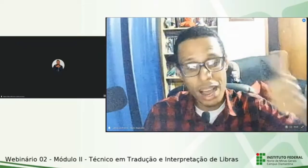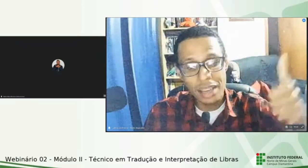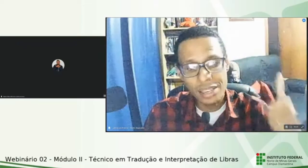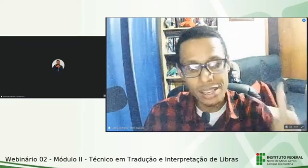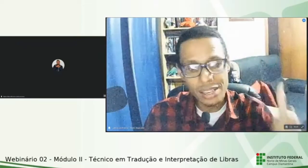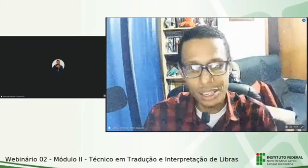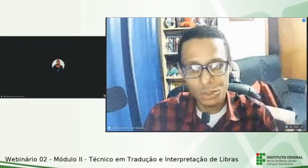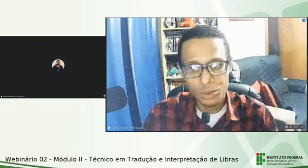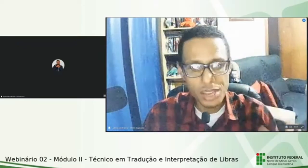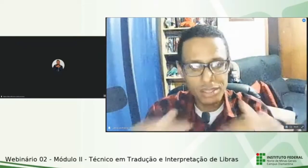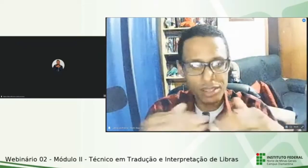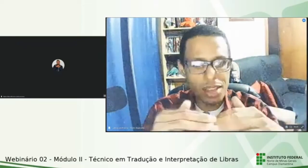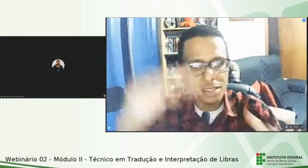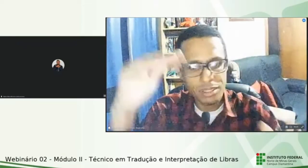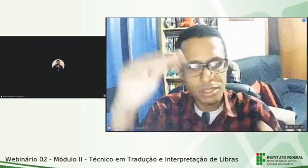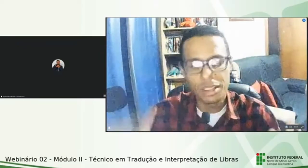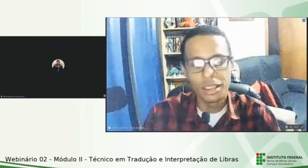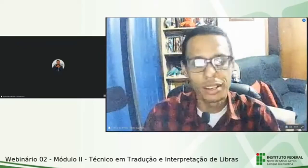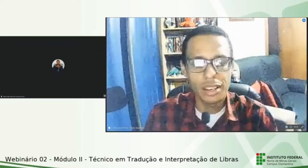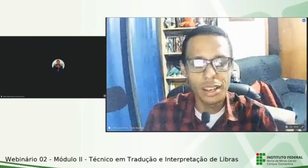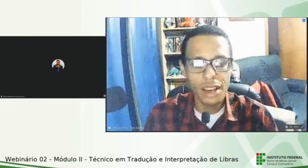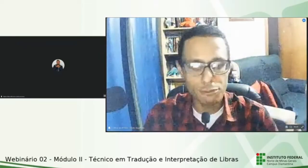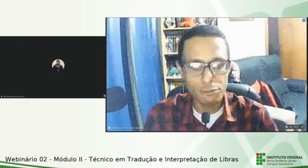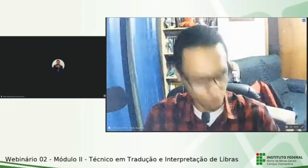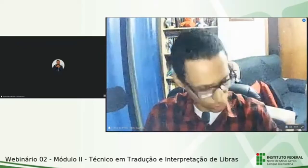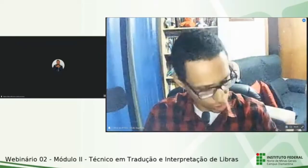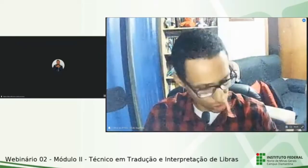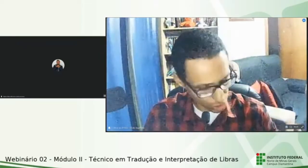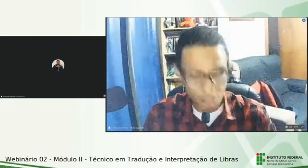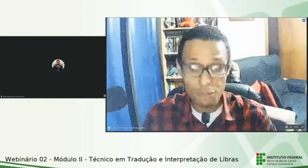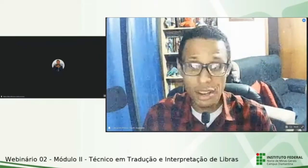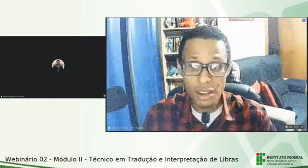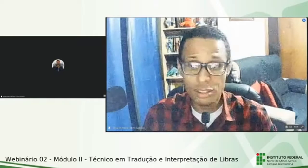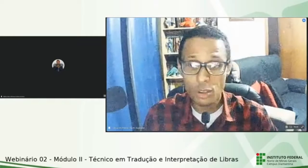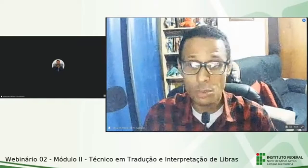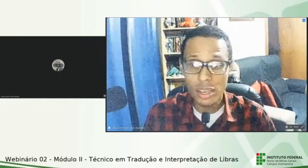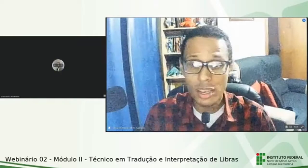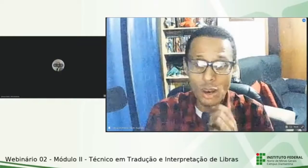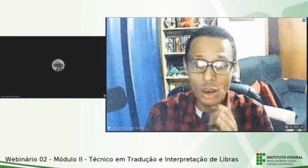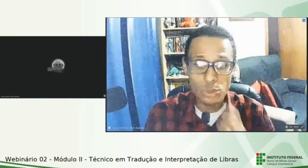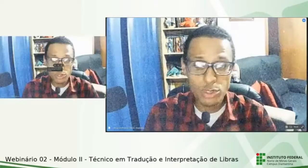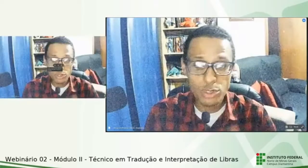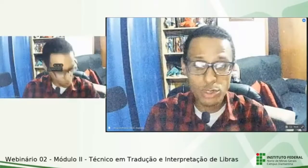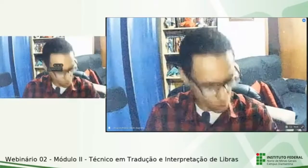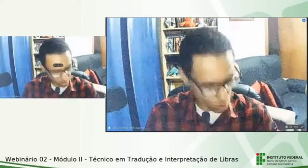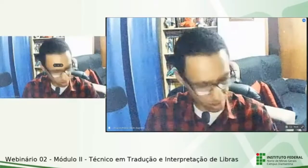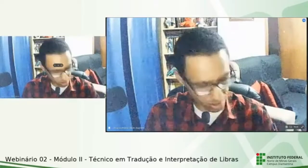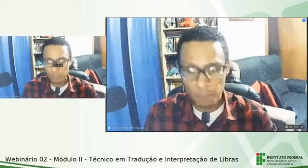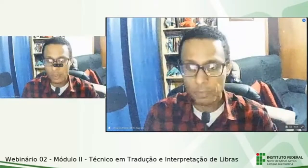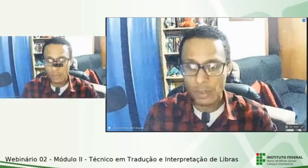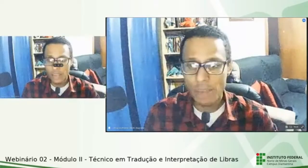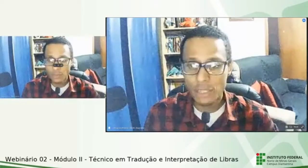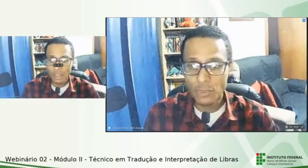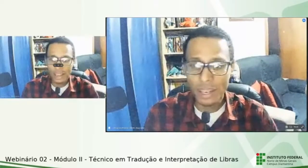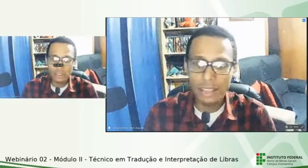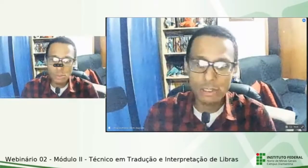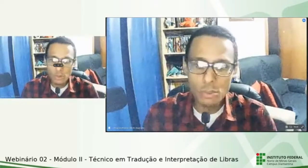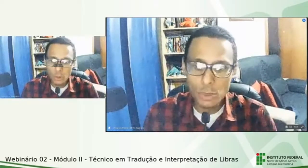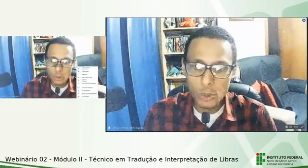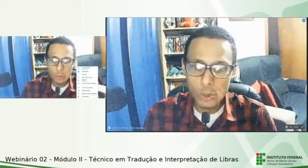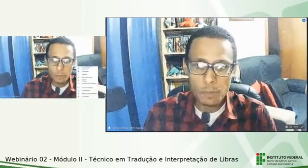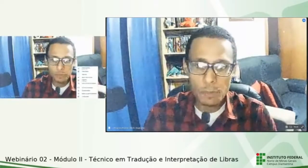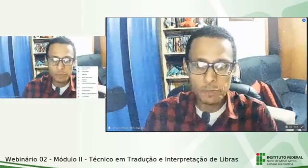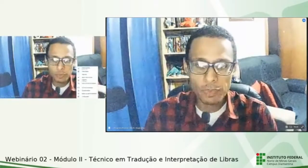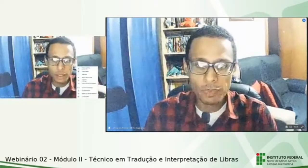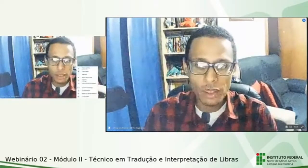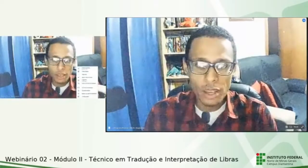o bengali em quinto. E assim desce, né, a fonte de referência sobre os idiomas mais falados no